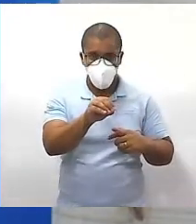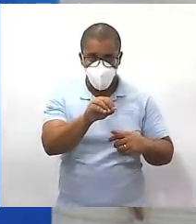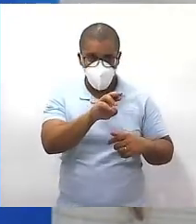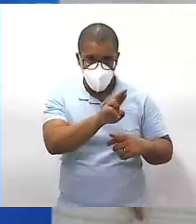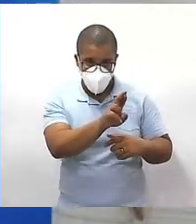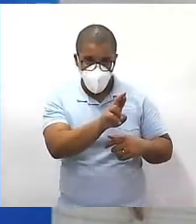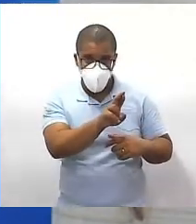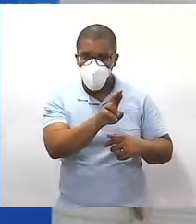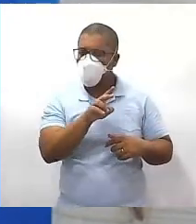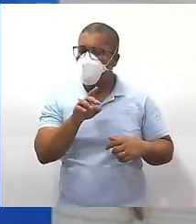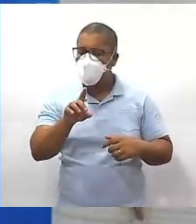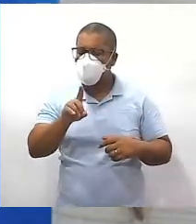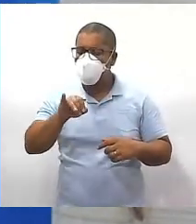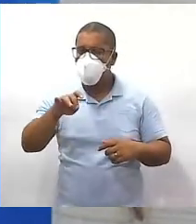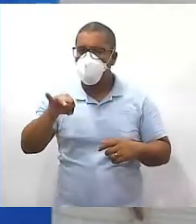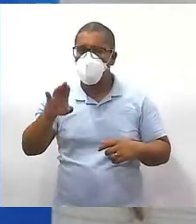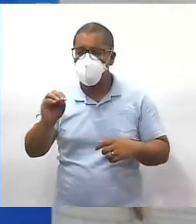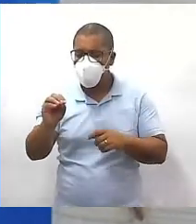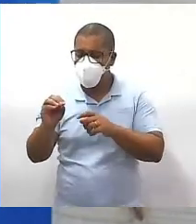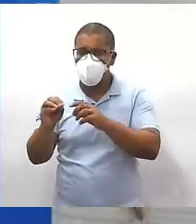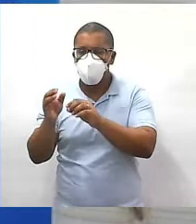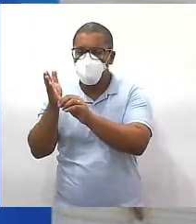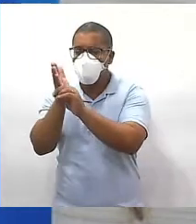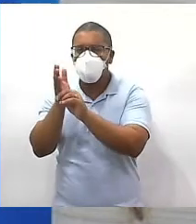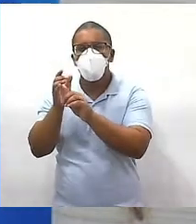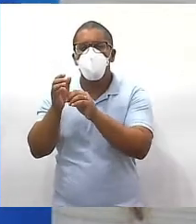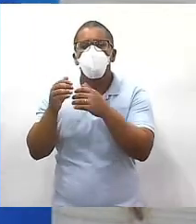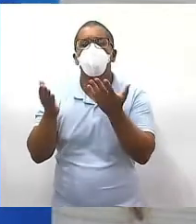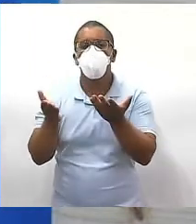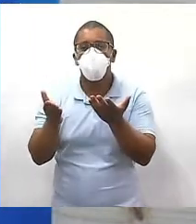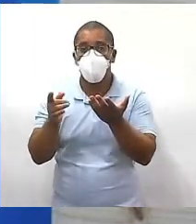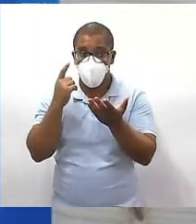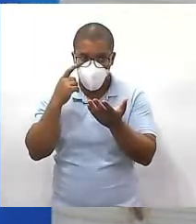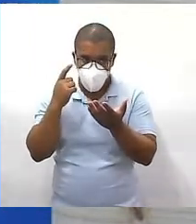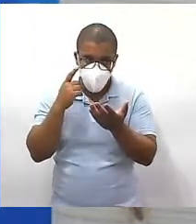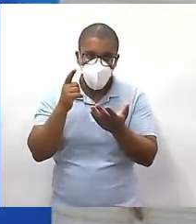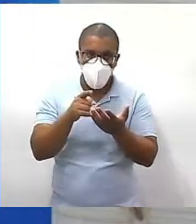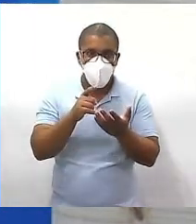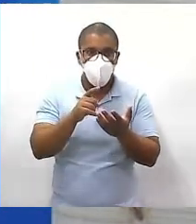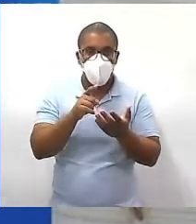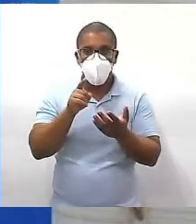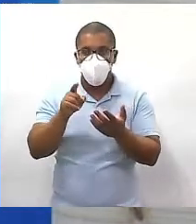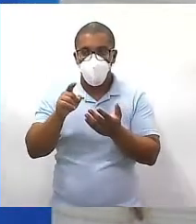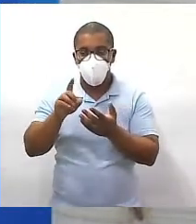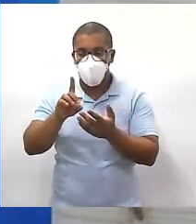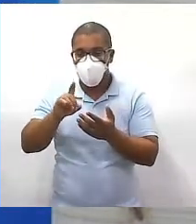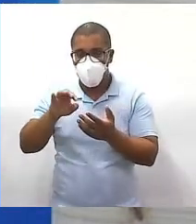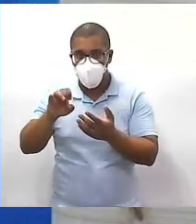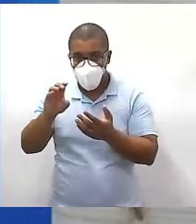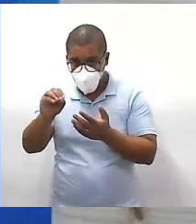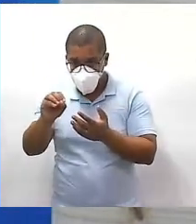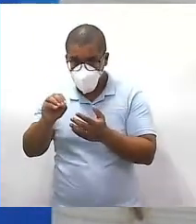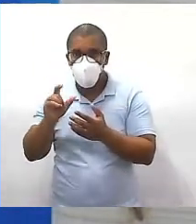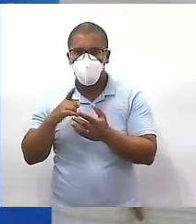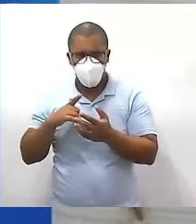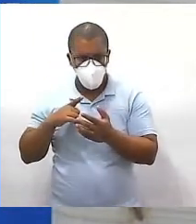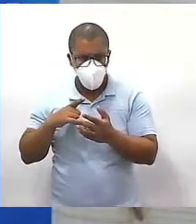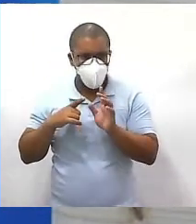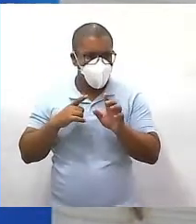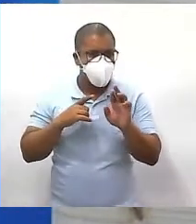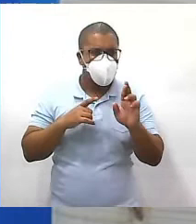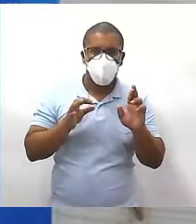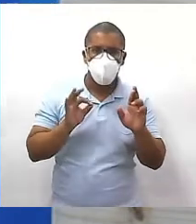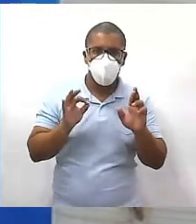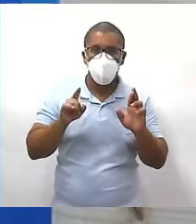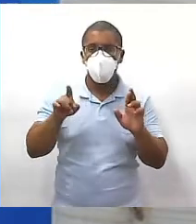já sabe o que vai fazer. Você vai pegar o diâmetro, dividir por 2 e aí obter o raio. Isso não tem que estar descrito